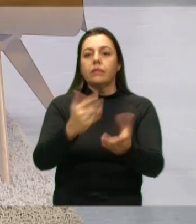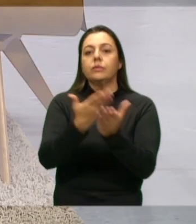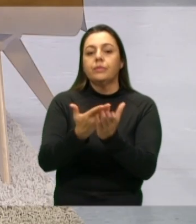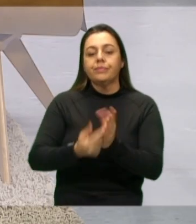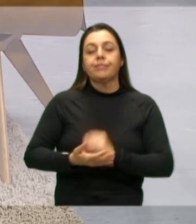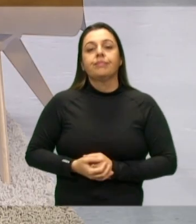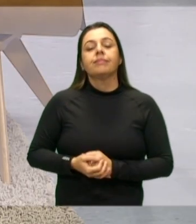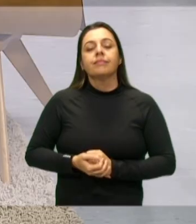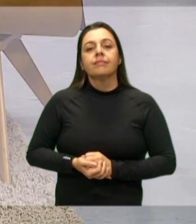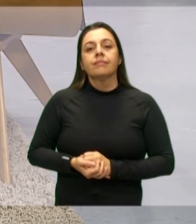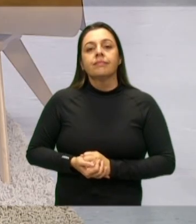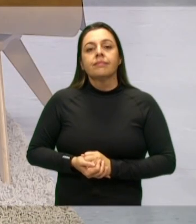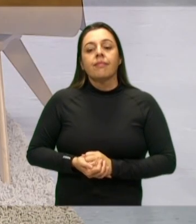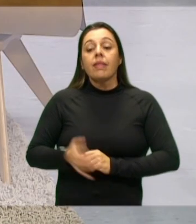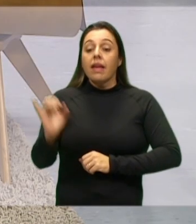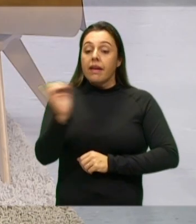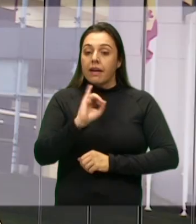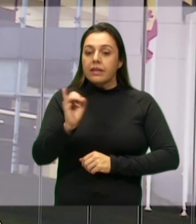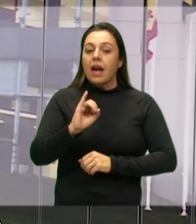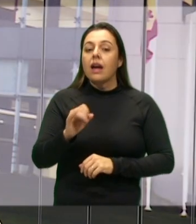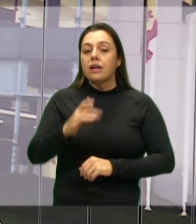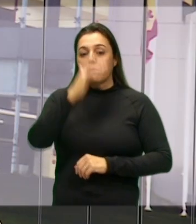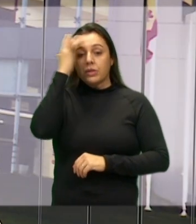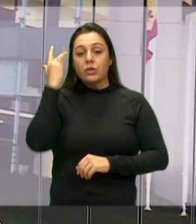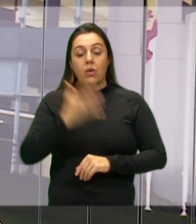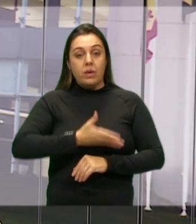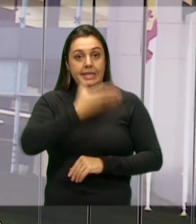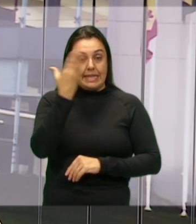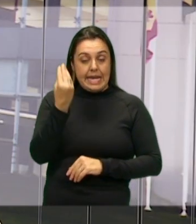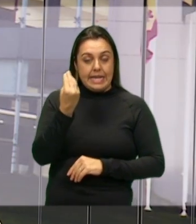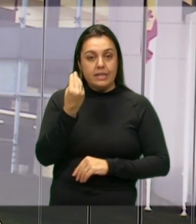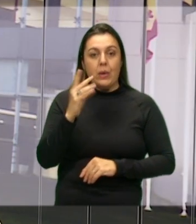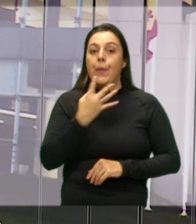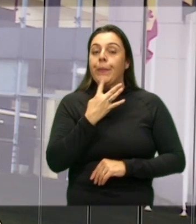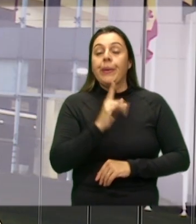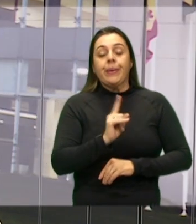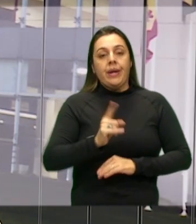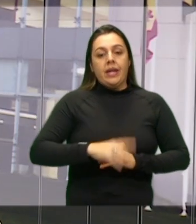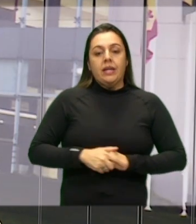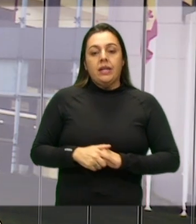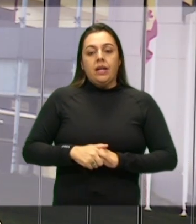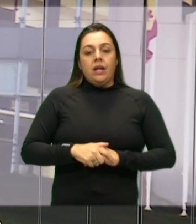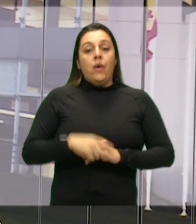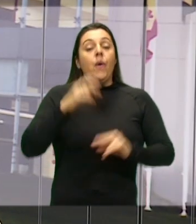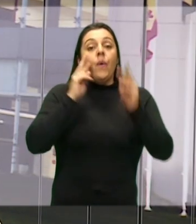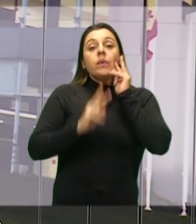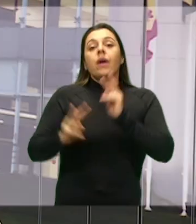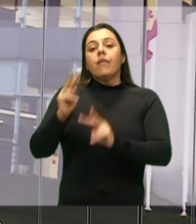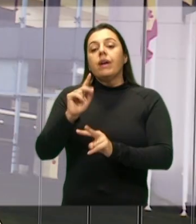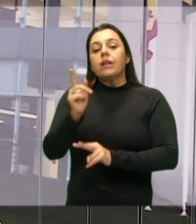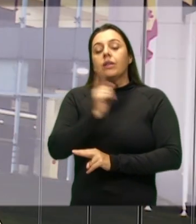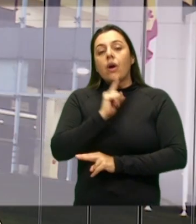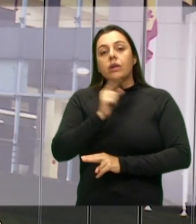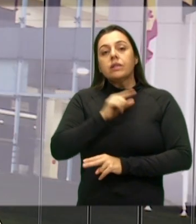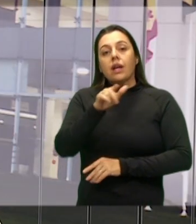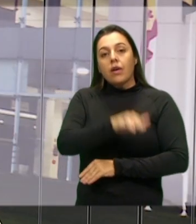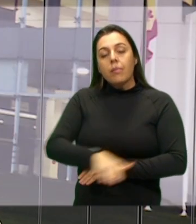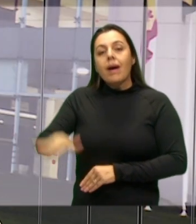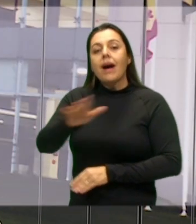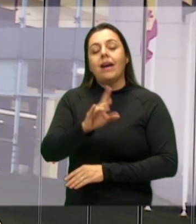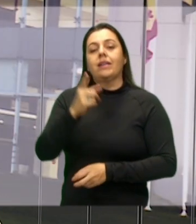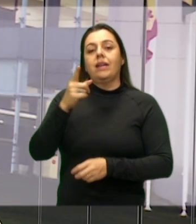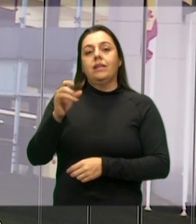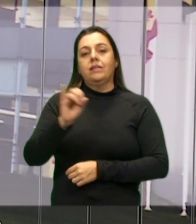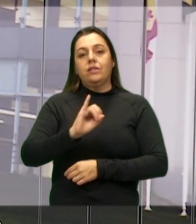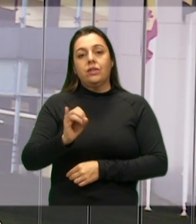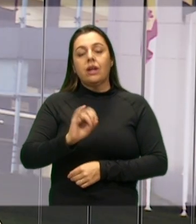Isso. Itajaí, por mais que muitas vezes as pessoas esquecem ou não conhecem ou acabam não vendo, a gente ainda tem uma área de Itajaí